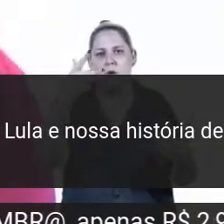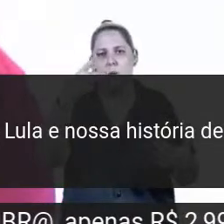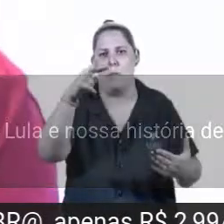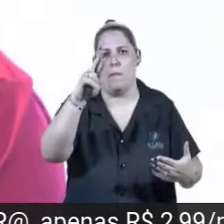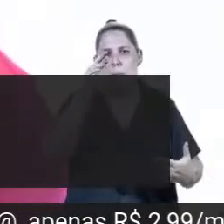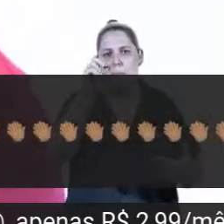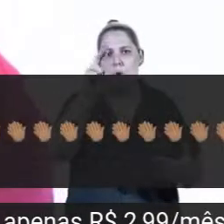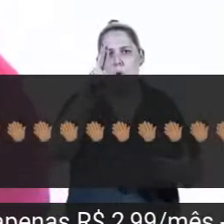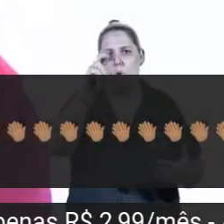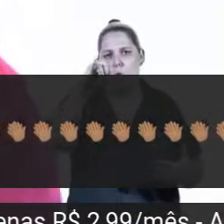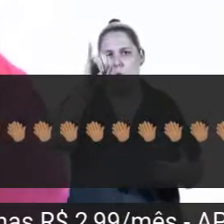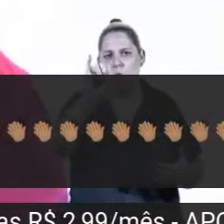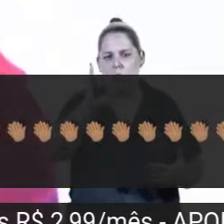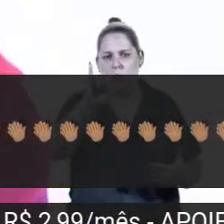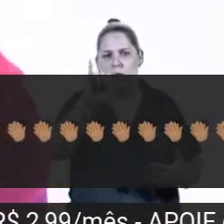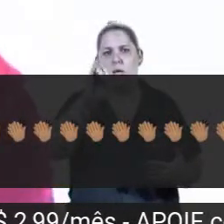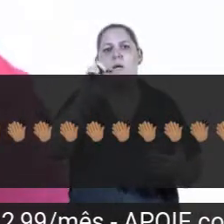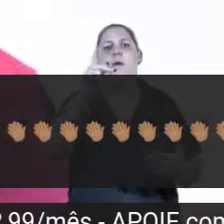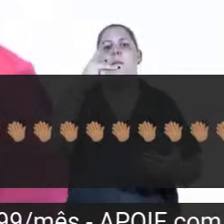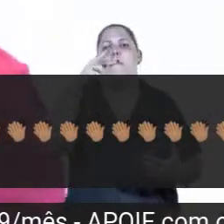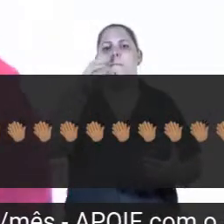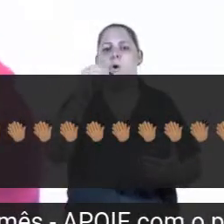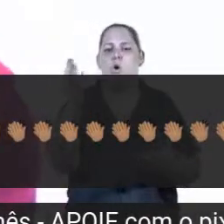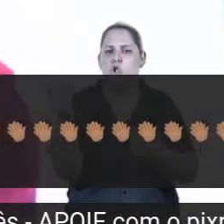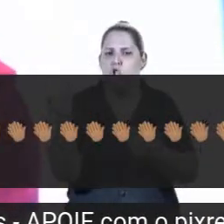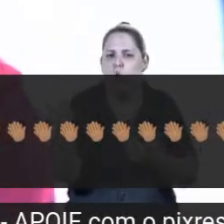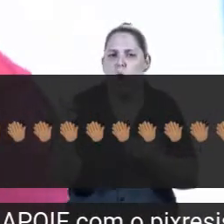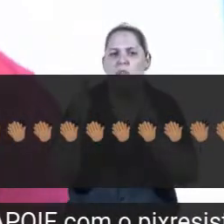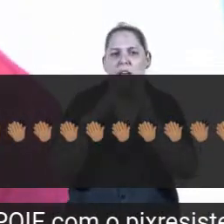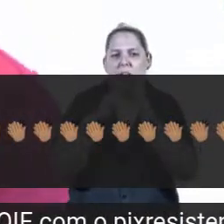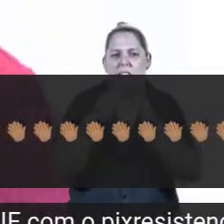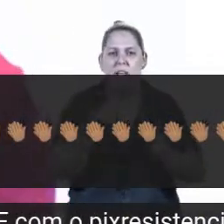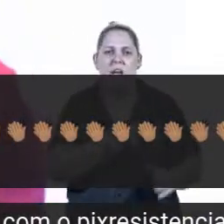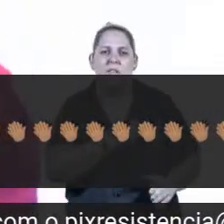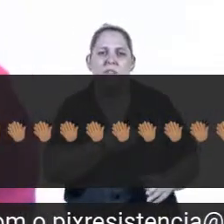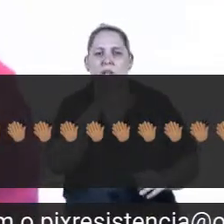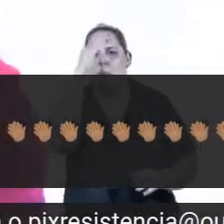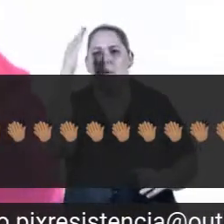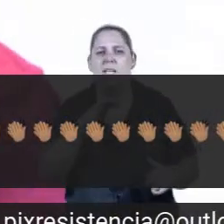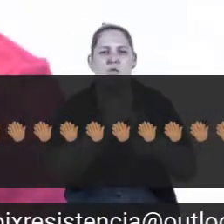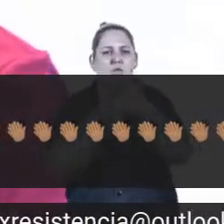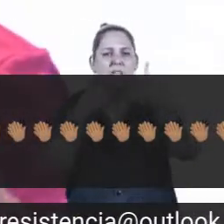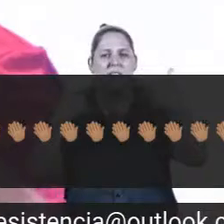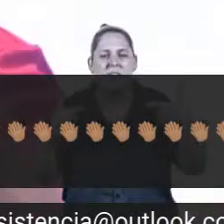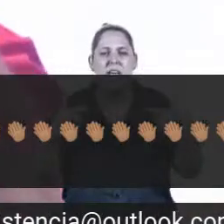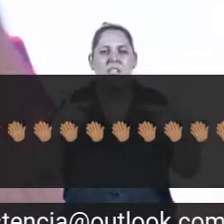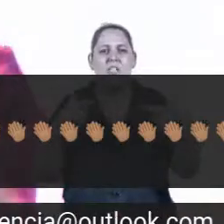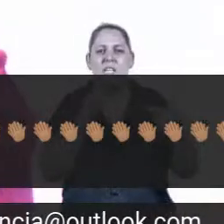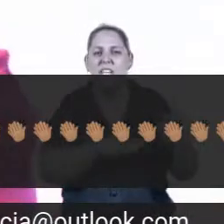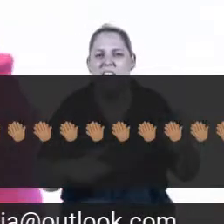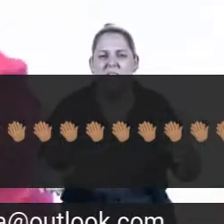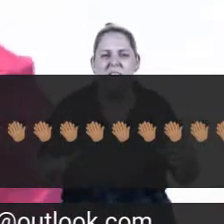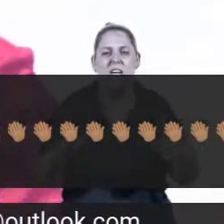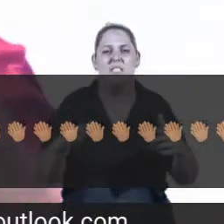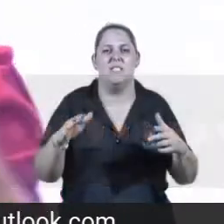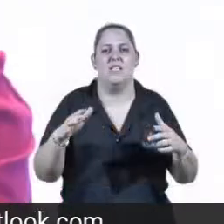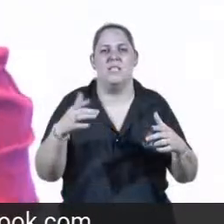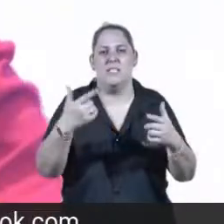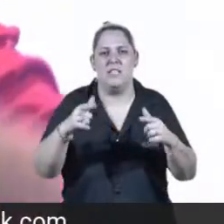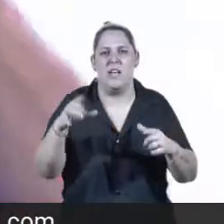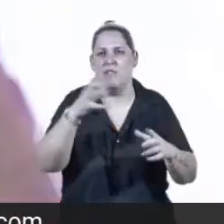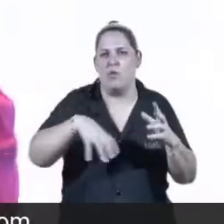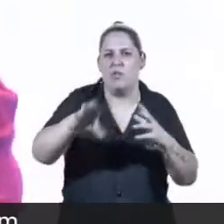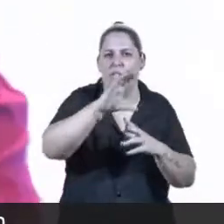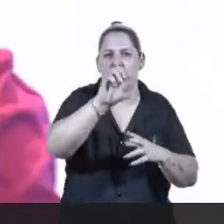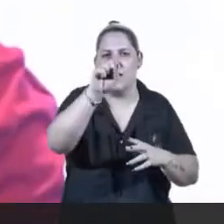ProUni, Pronatec, ProJovem, Minha Casa Minha Vida, Brasil Sorridente, Ciências Sem Fronteiras, Mais Médicos,